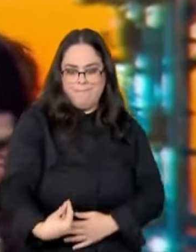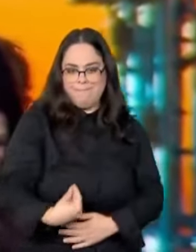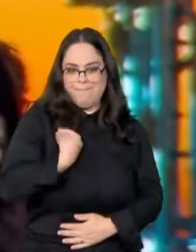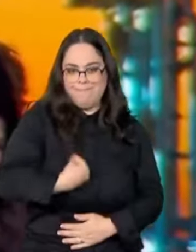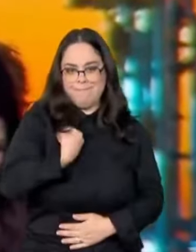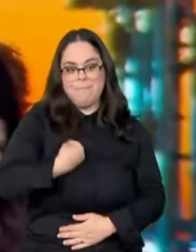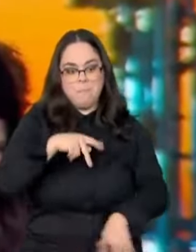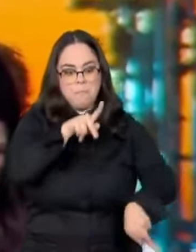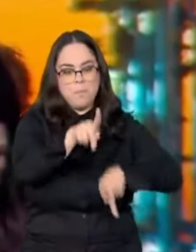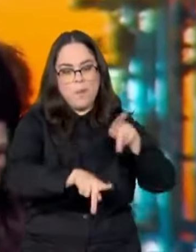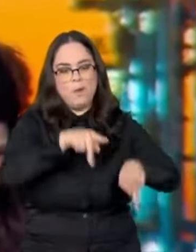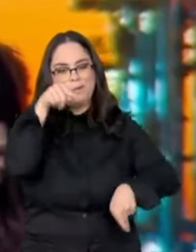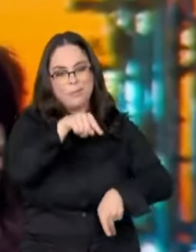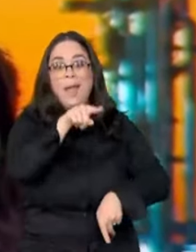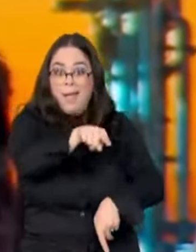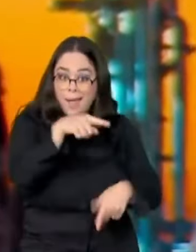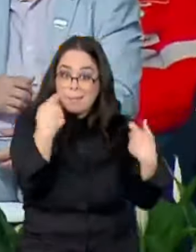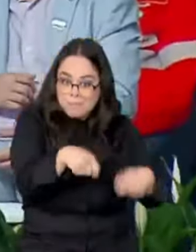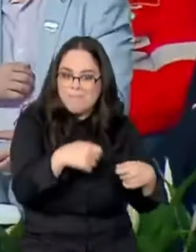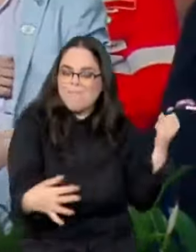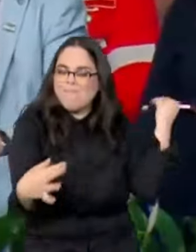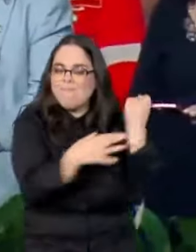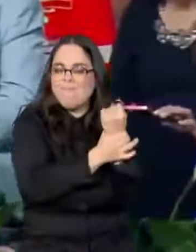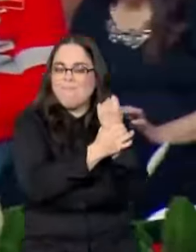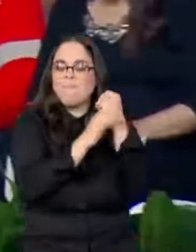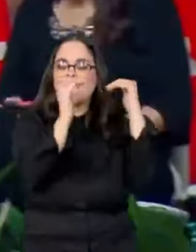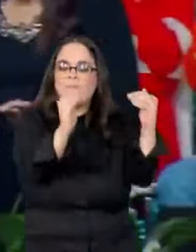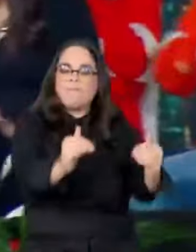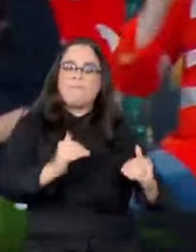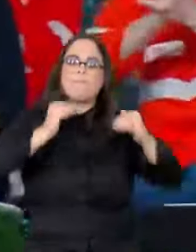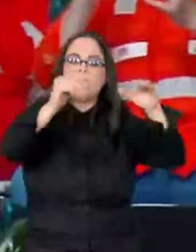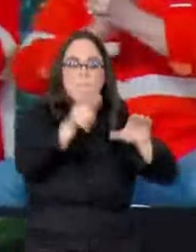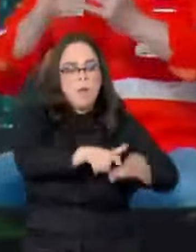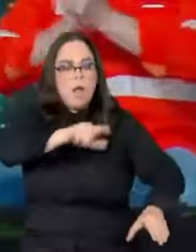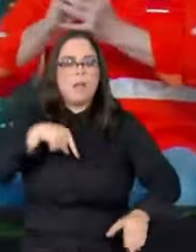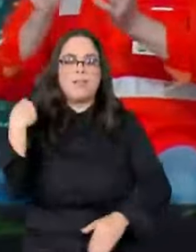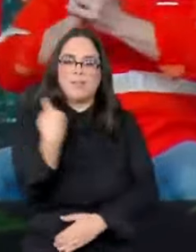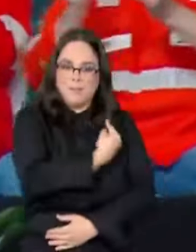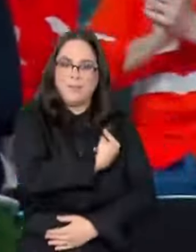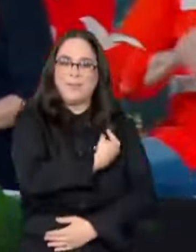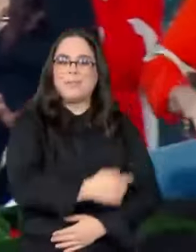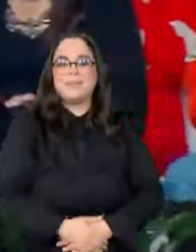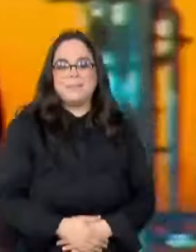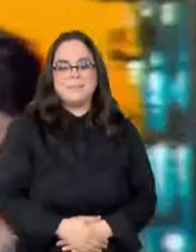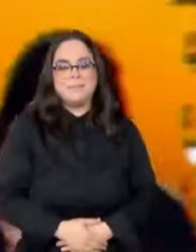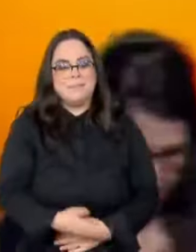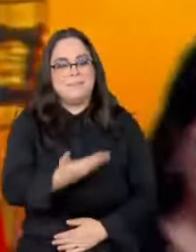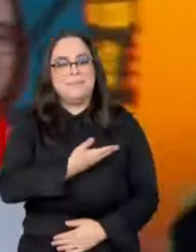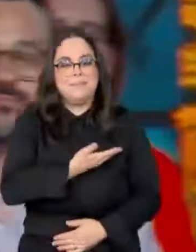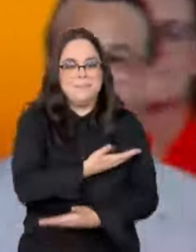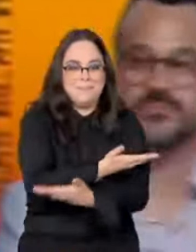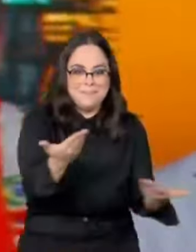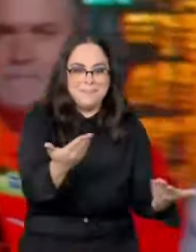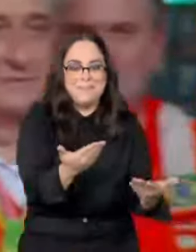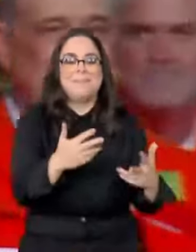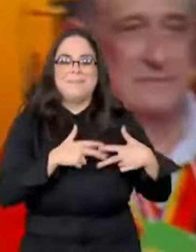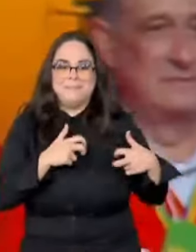do nosso povo, que é isso que garante soberania a todos nós. Querida companheira